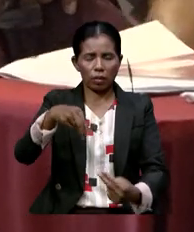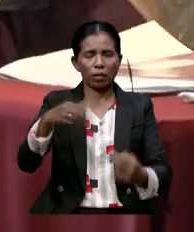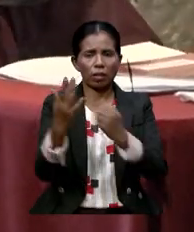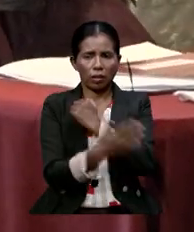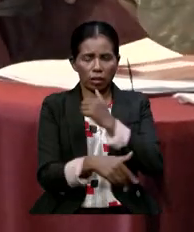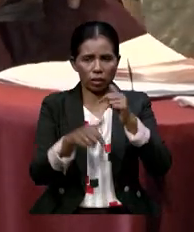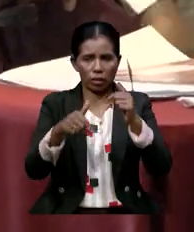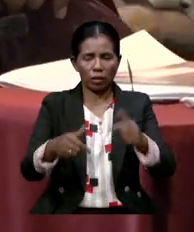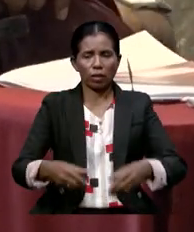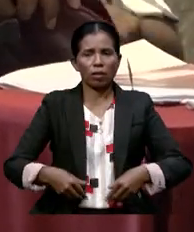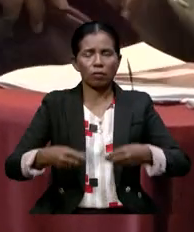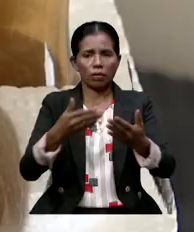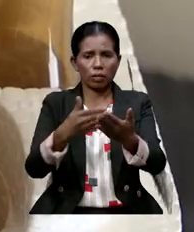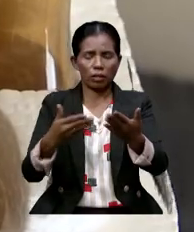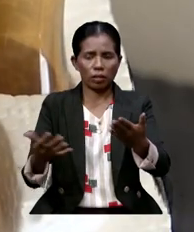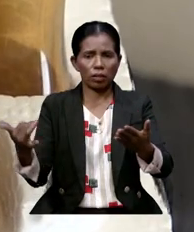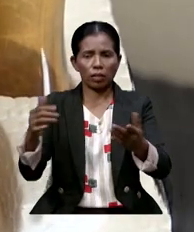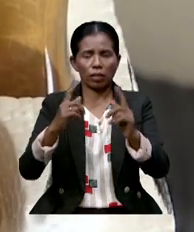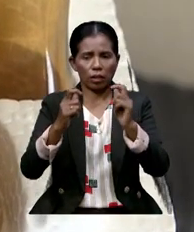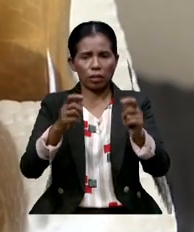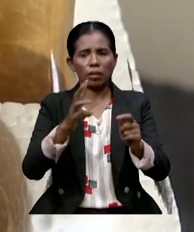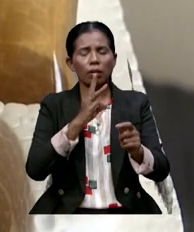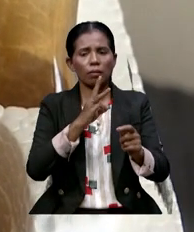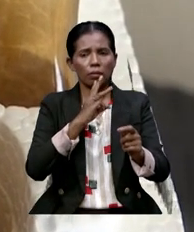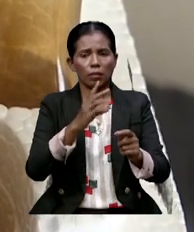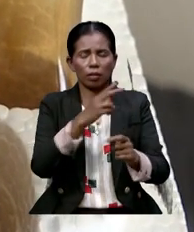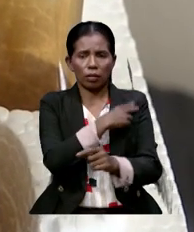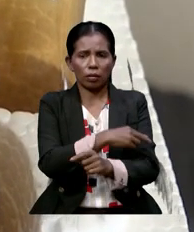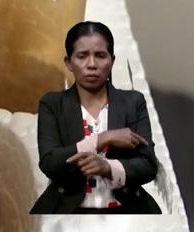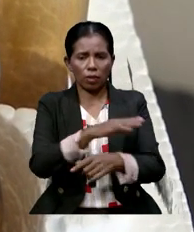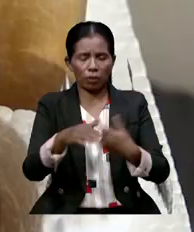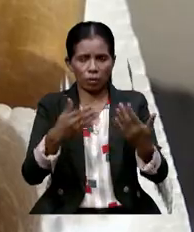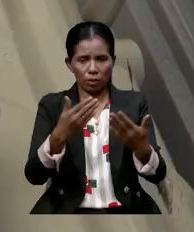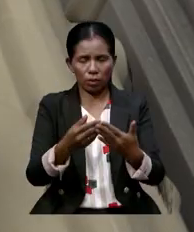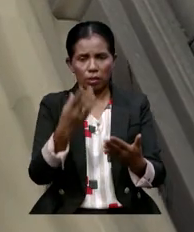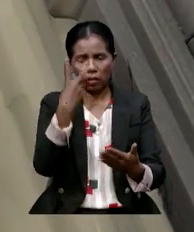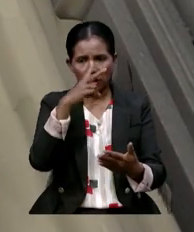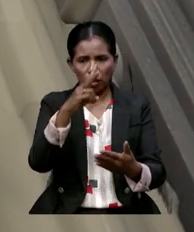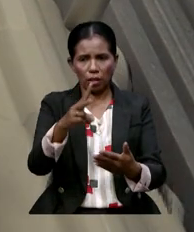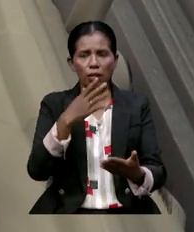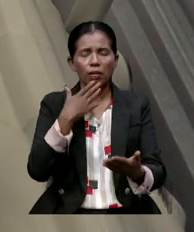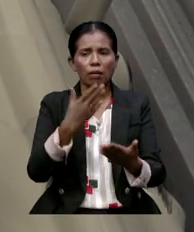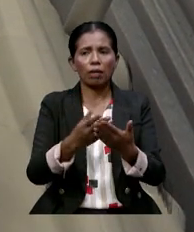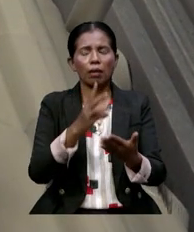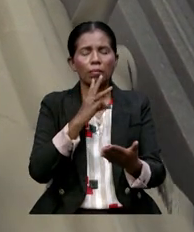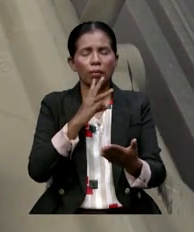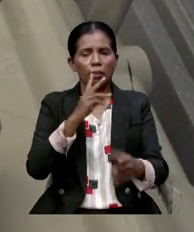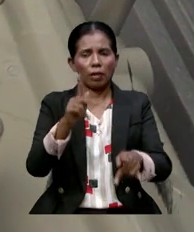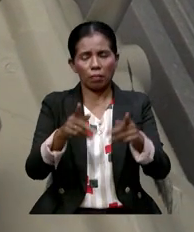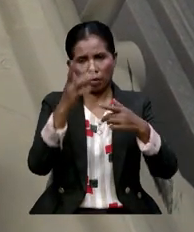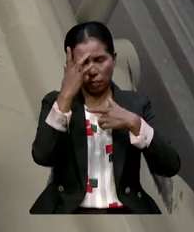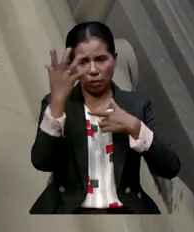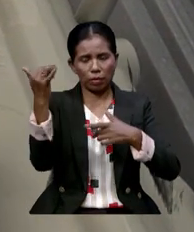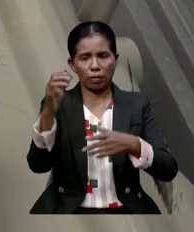relara, distribuição de equipamentos teste para fasilidade de saúde, sira, né? Garante qualidade beba paciente sira.